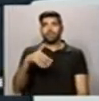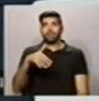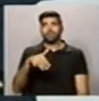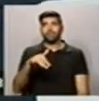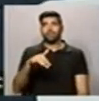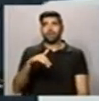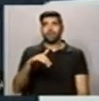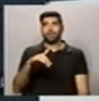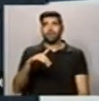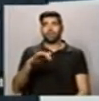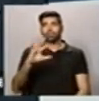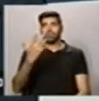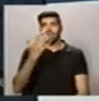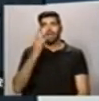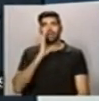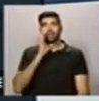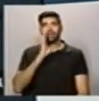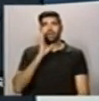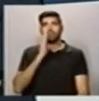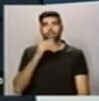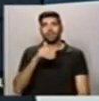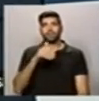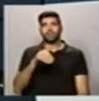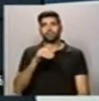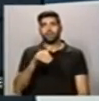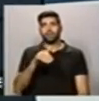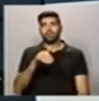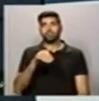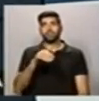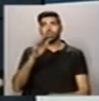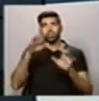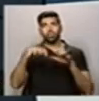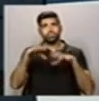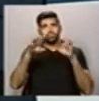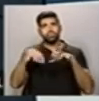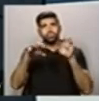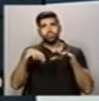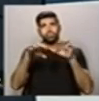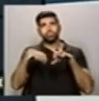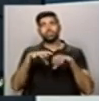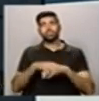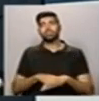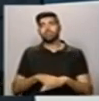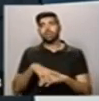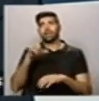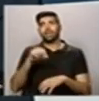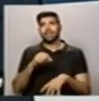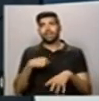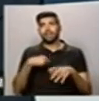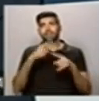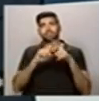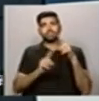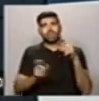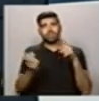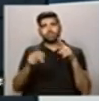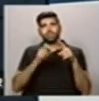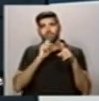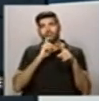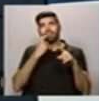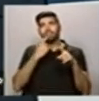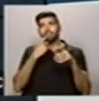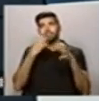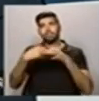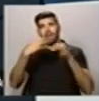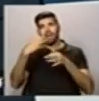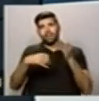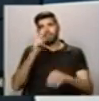ocorrer sobretudo durante a tarde. Vamos ter, portanto, a ocorrência de aguaceiros e de condições para ocorrência trovoada, queda de granizo.